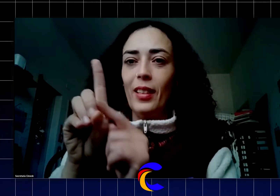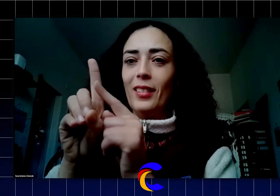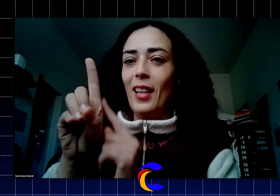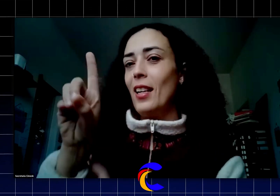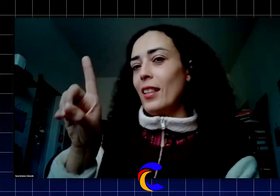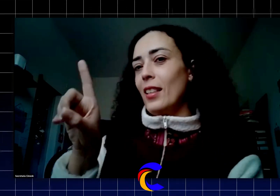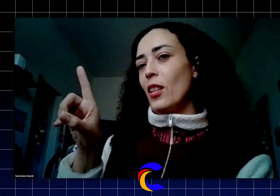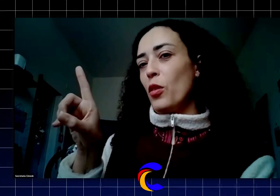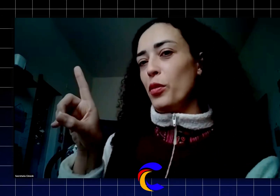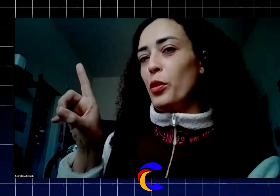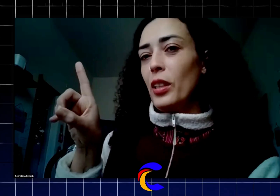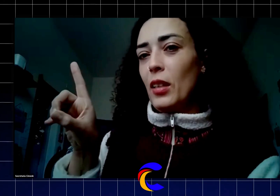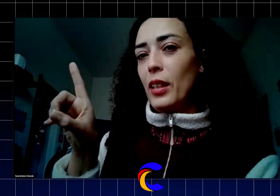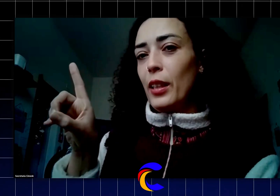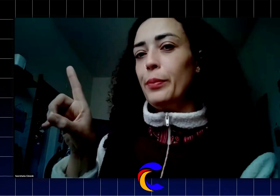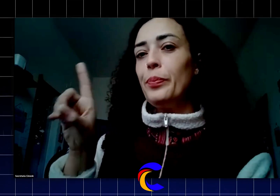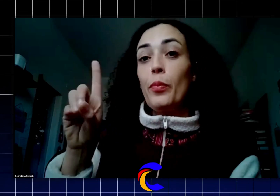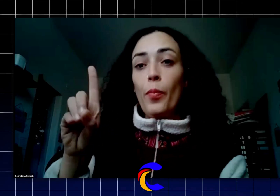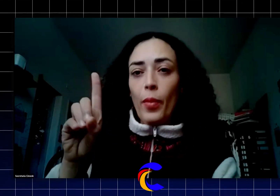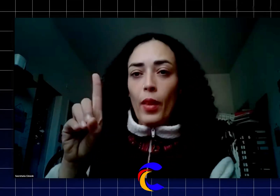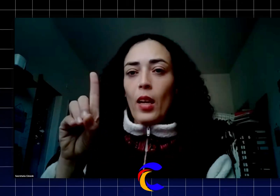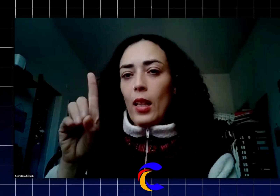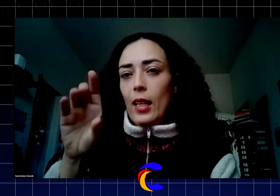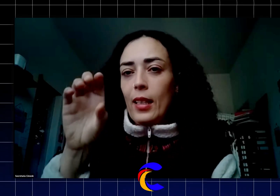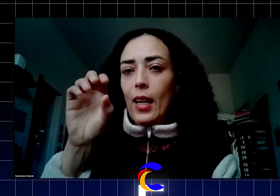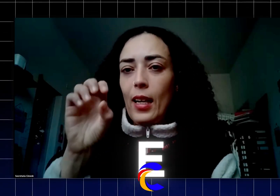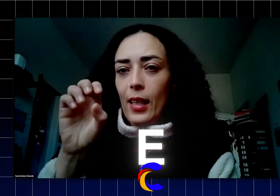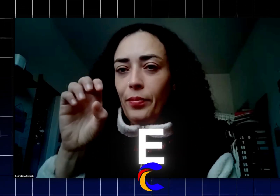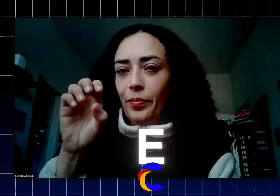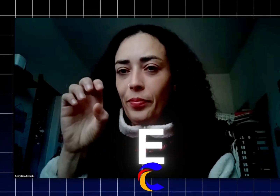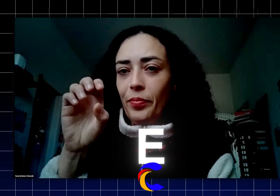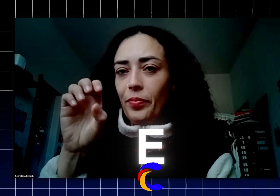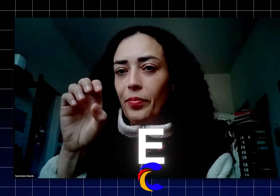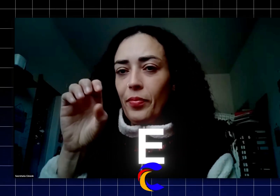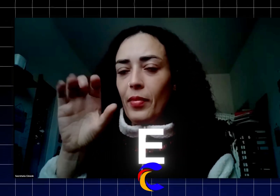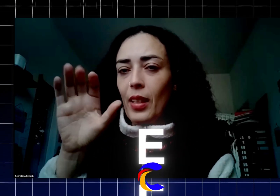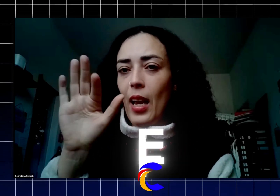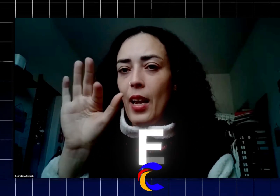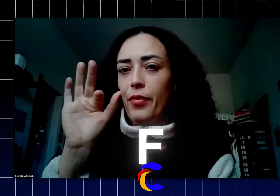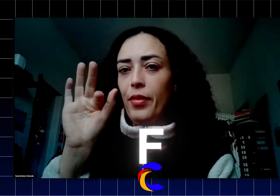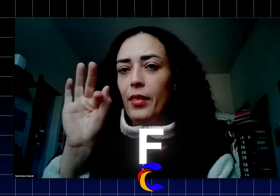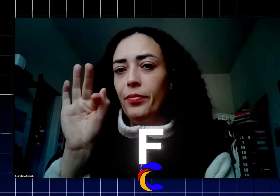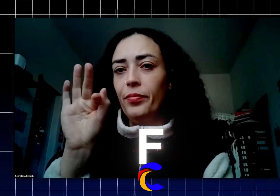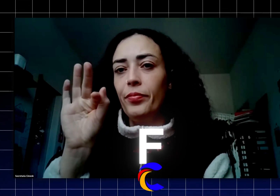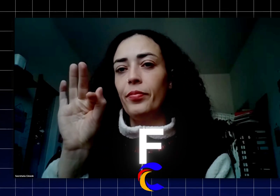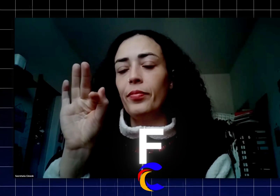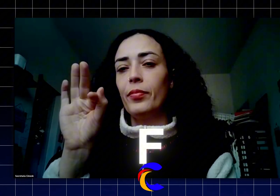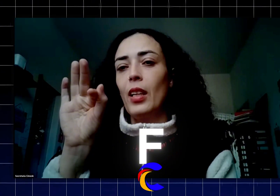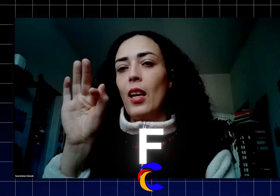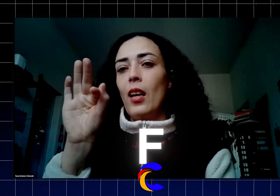D. Vai aqui nessa configuração aqui. Letra E, F.